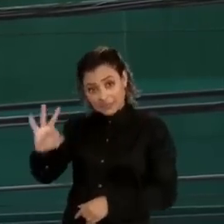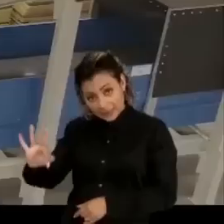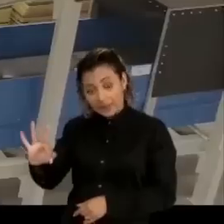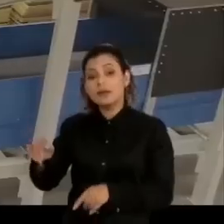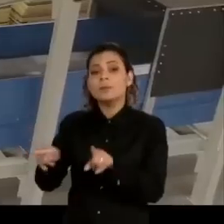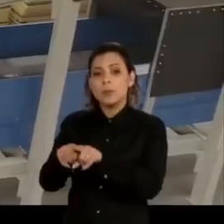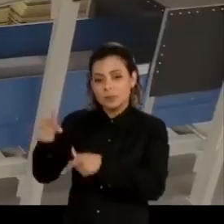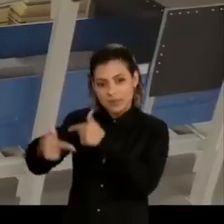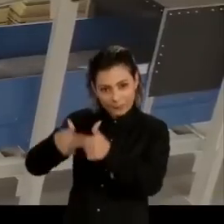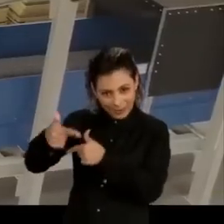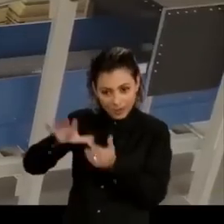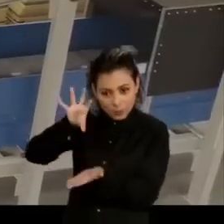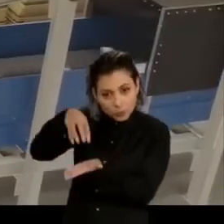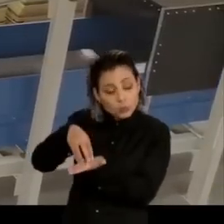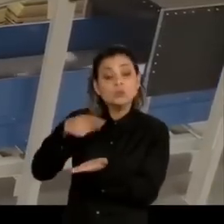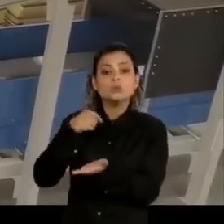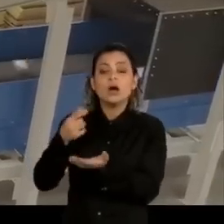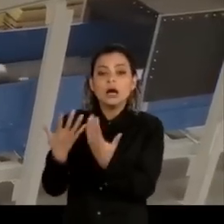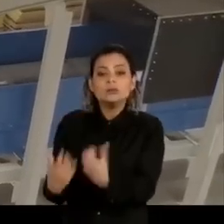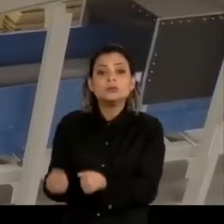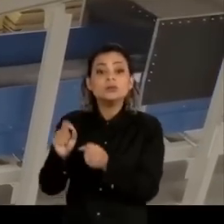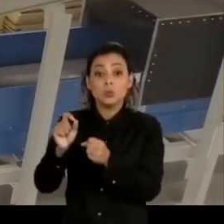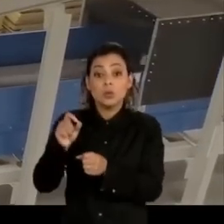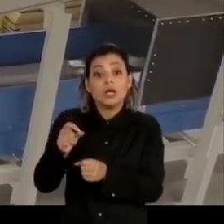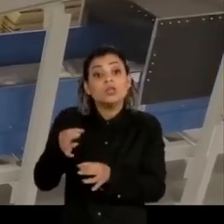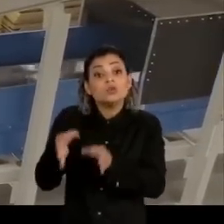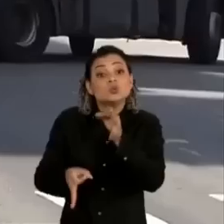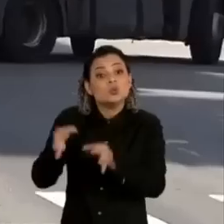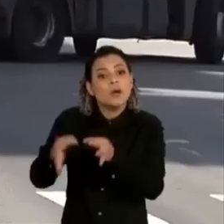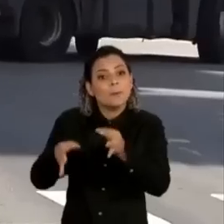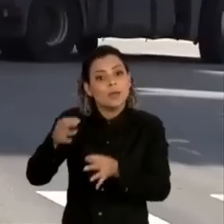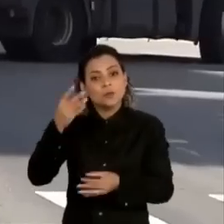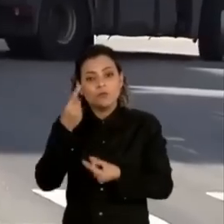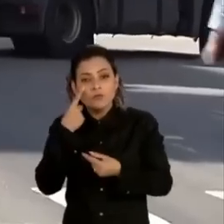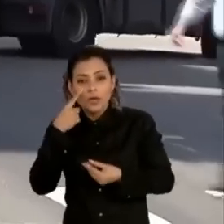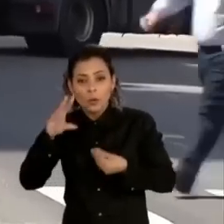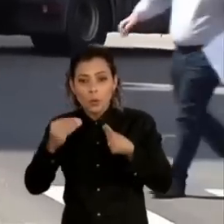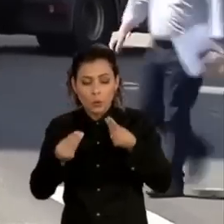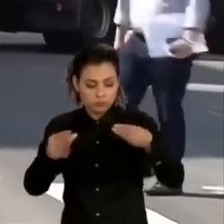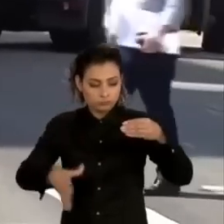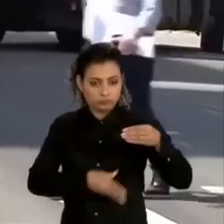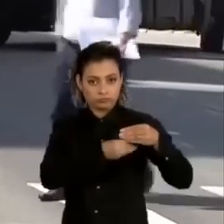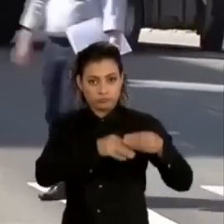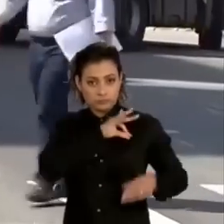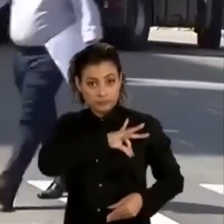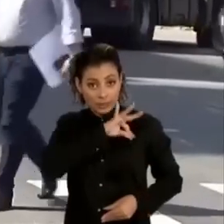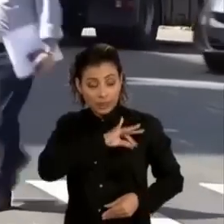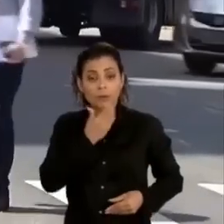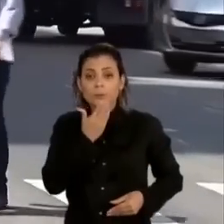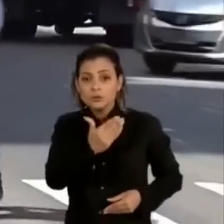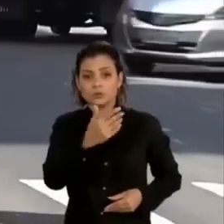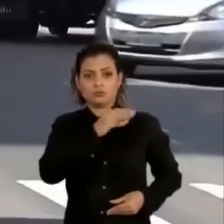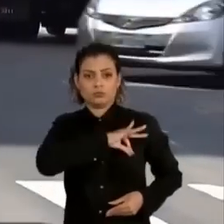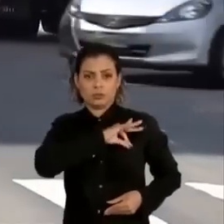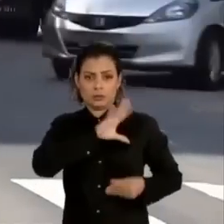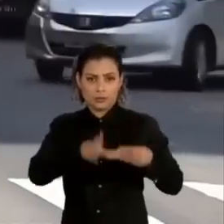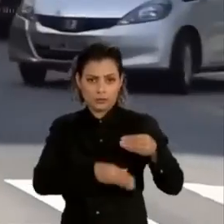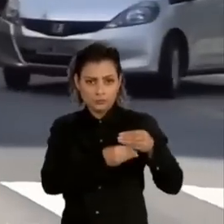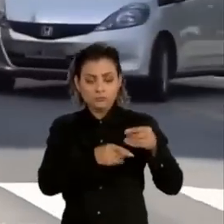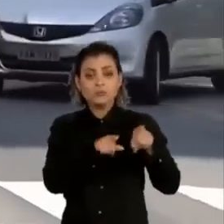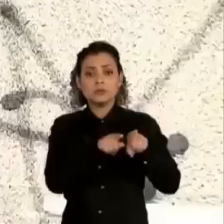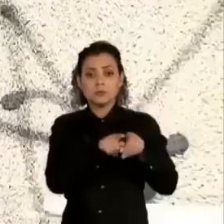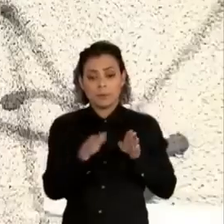acordo coletivo da categoria até a data do julgamento do dissídio. A categoria reivindicava a reposição da inflação